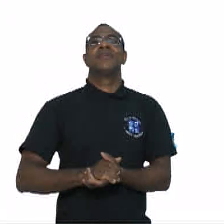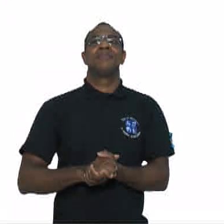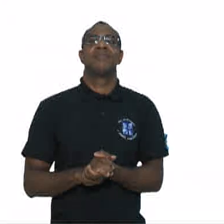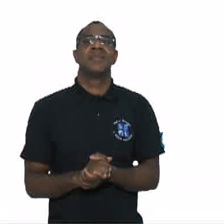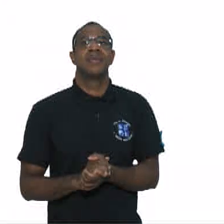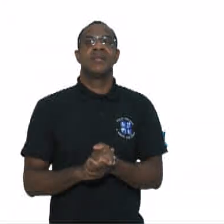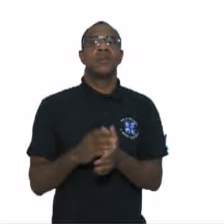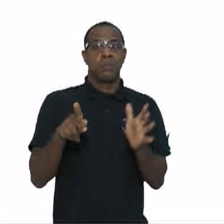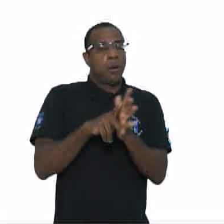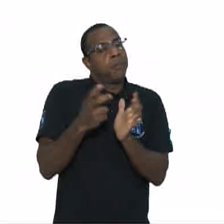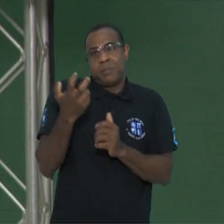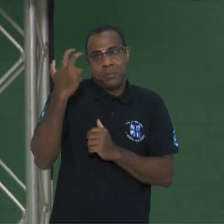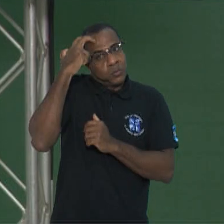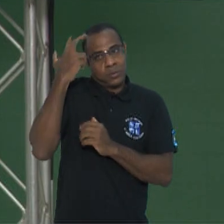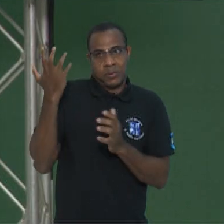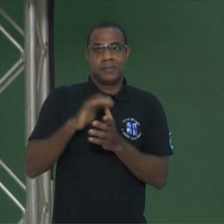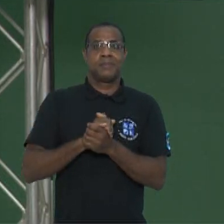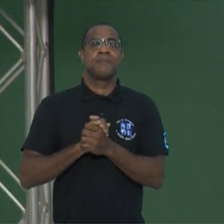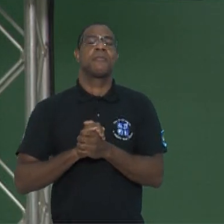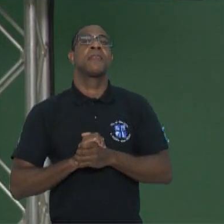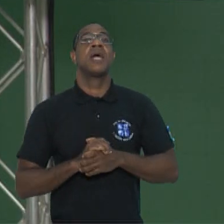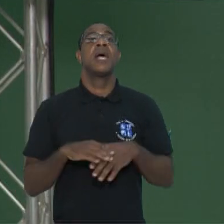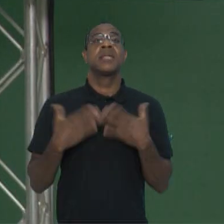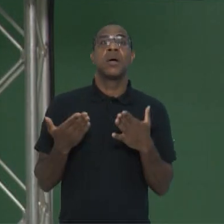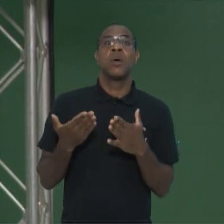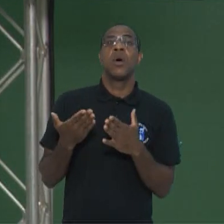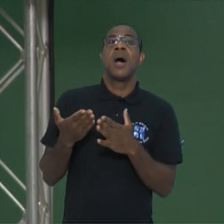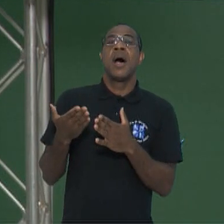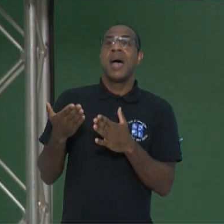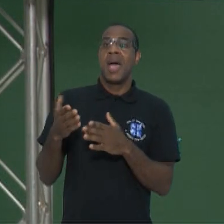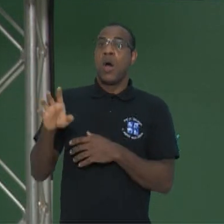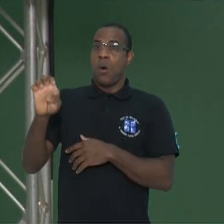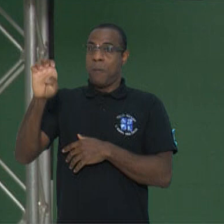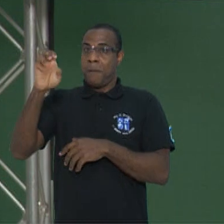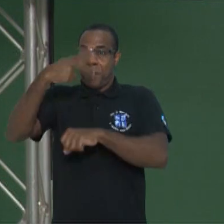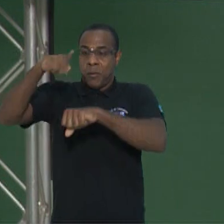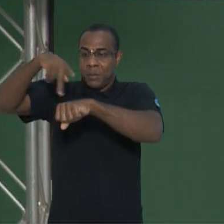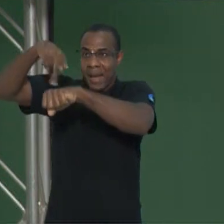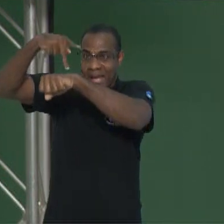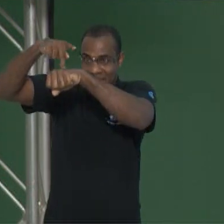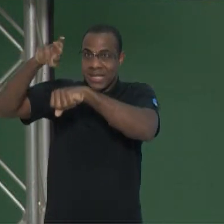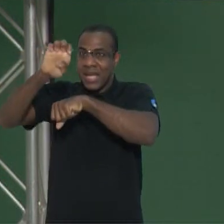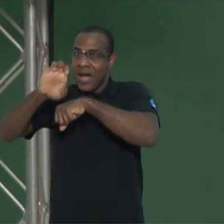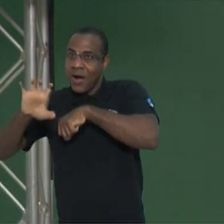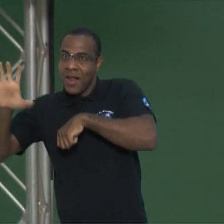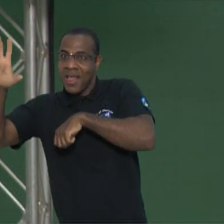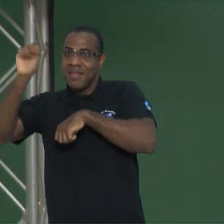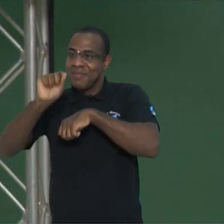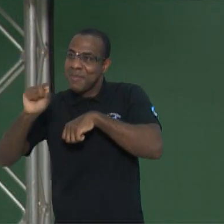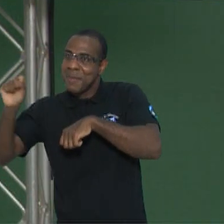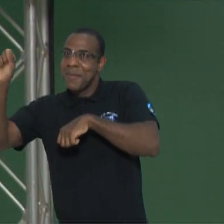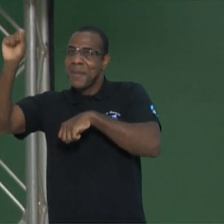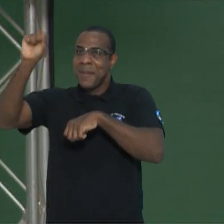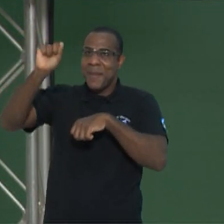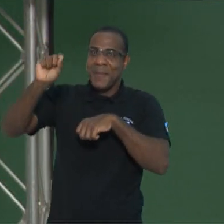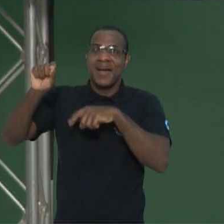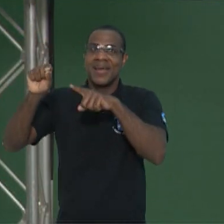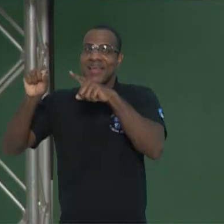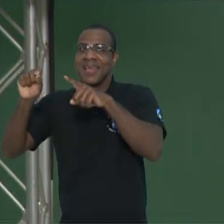cultura dos povos dominados. Então, os países europeus, representados aqui pelos senhorzinhos, né,